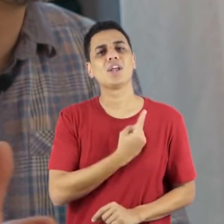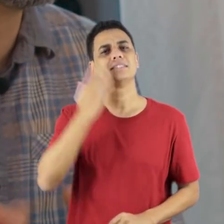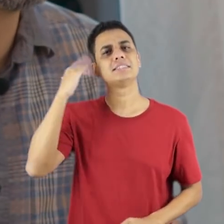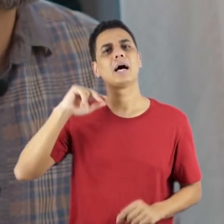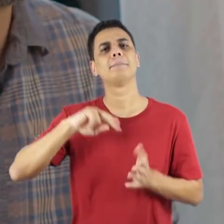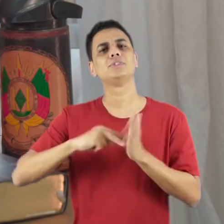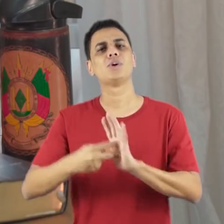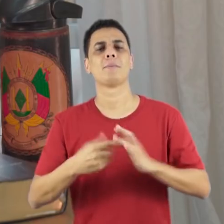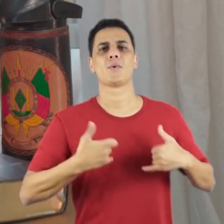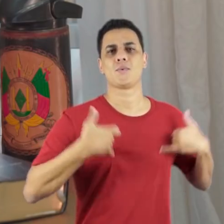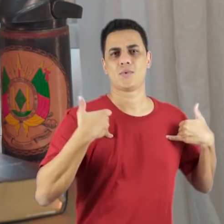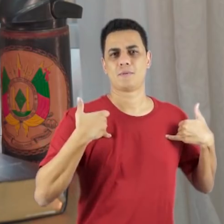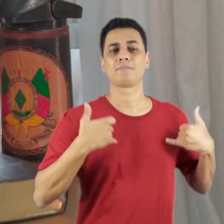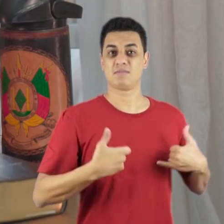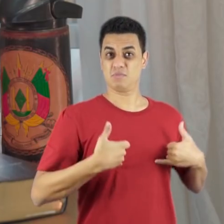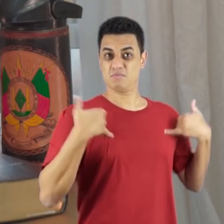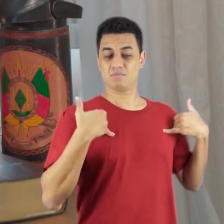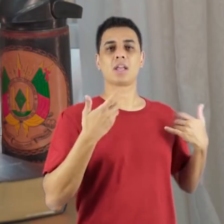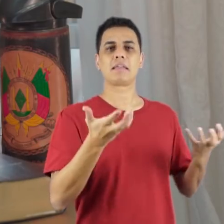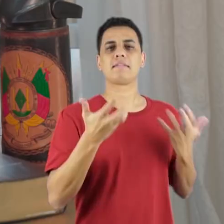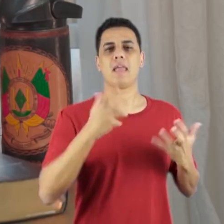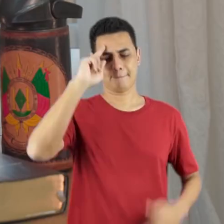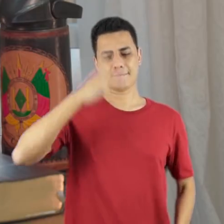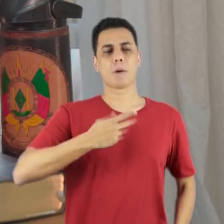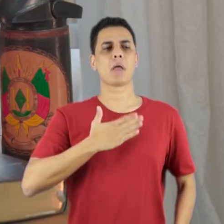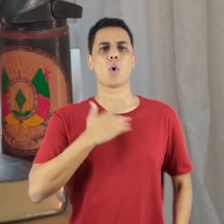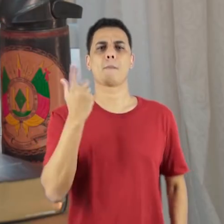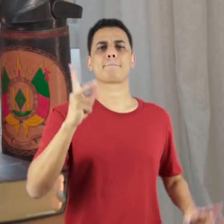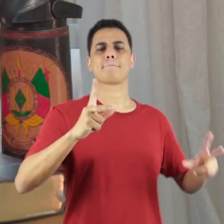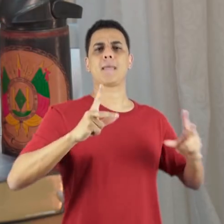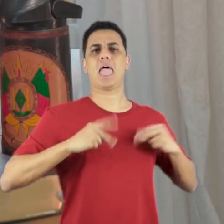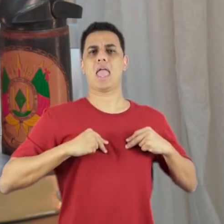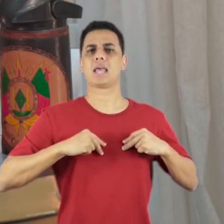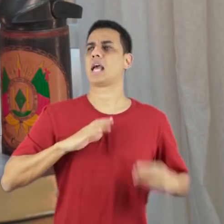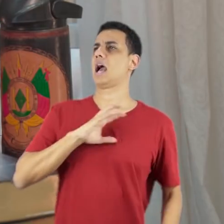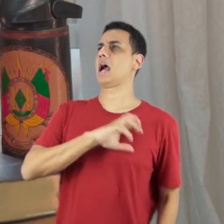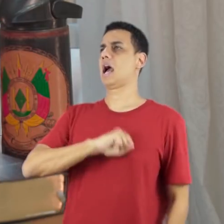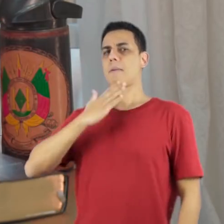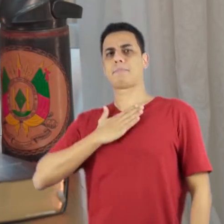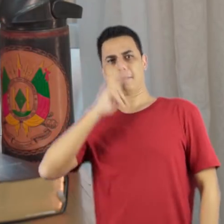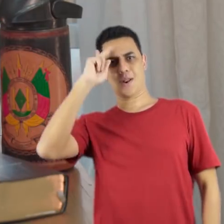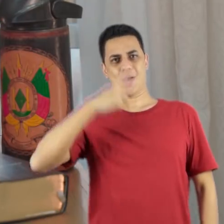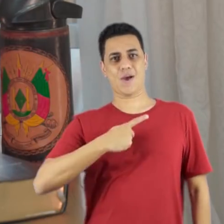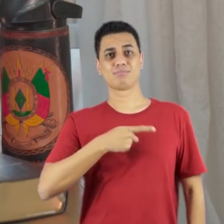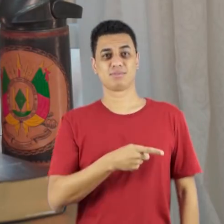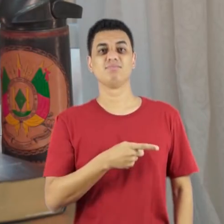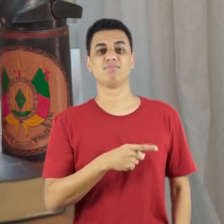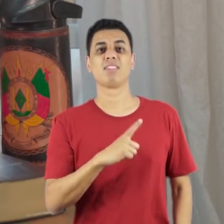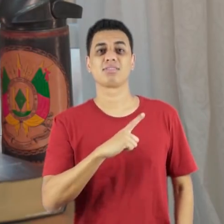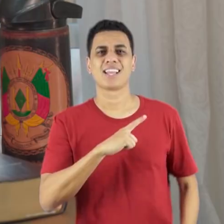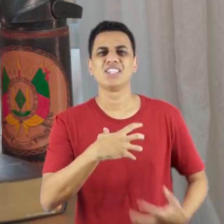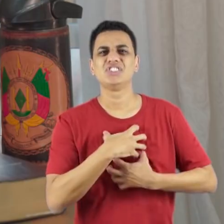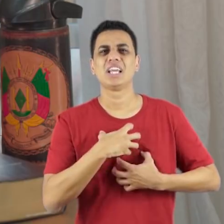e a humildade. O orgulho é um sentimento egoísta de admiração pelo próprio mérito, um excesso de amor próprio. É também uma